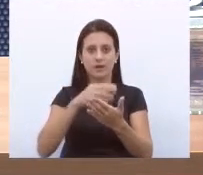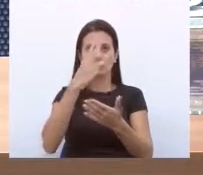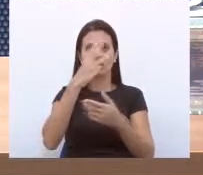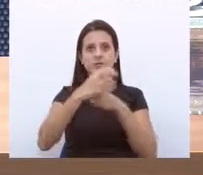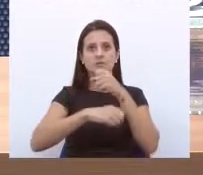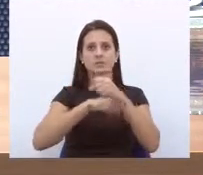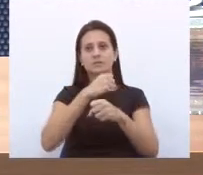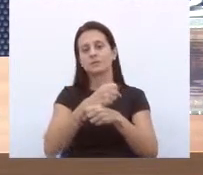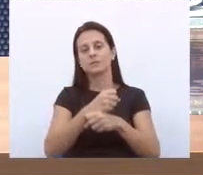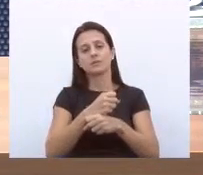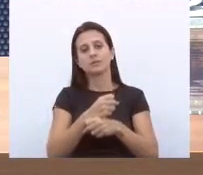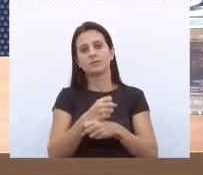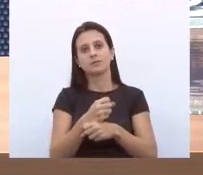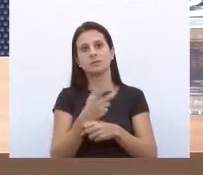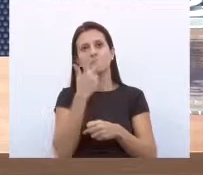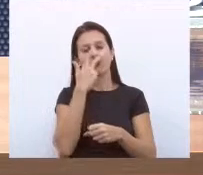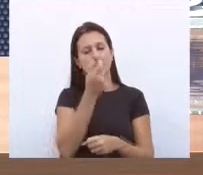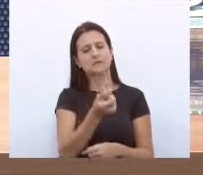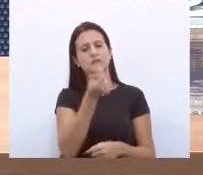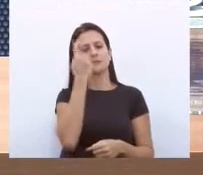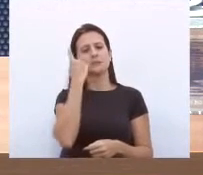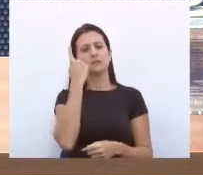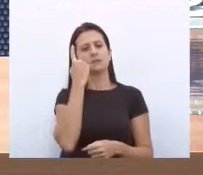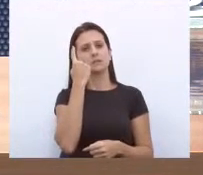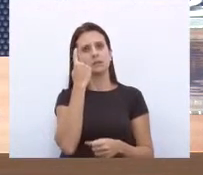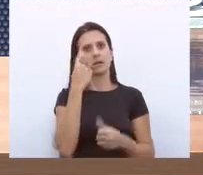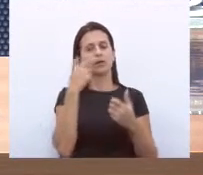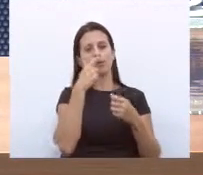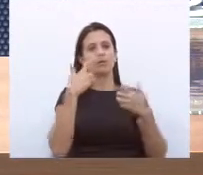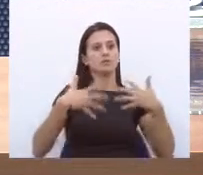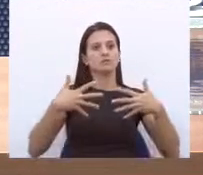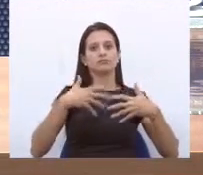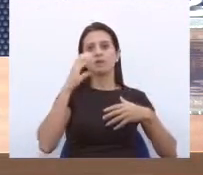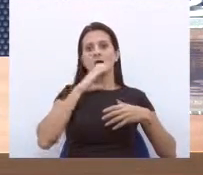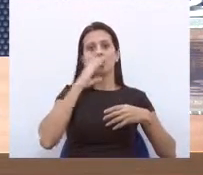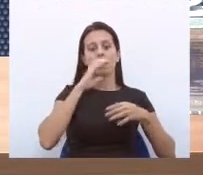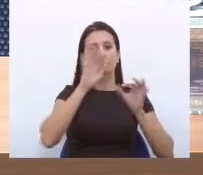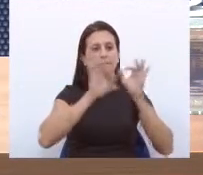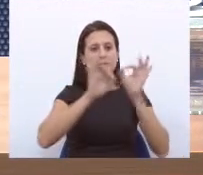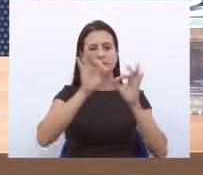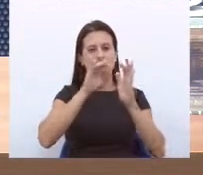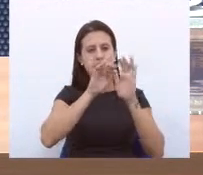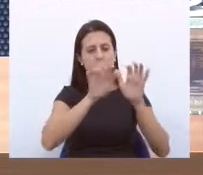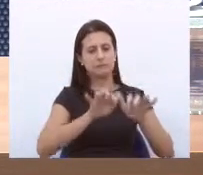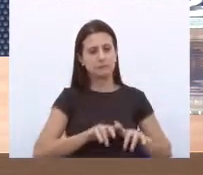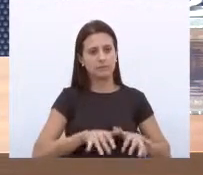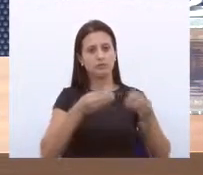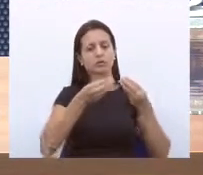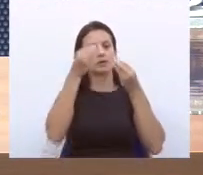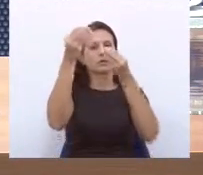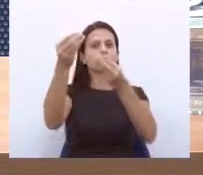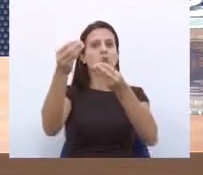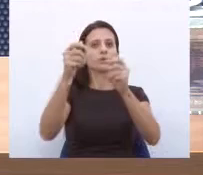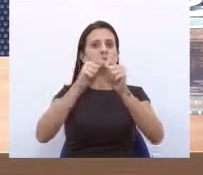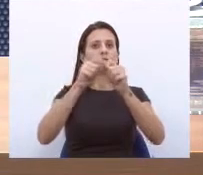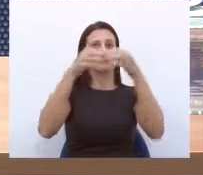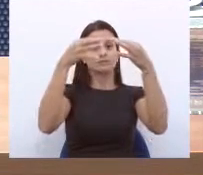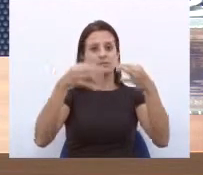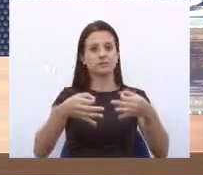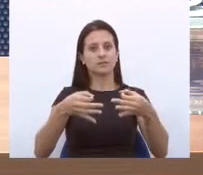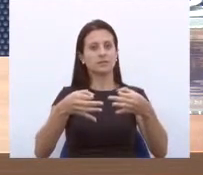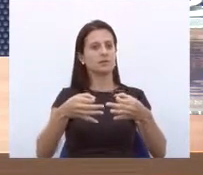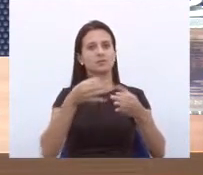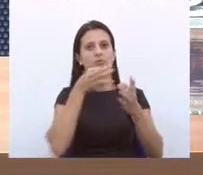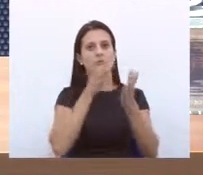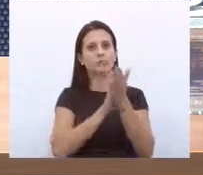ano, soou muito estranho a correria de elaboração deste projeto para fazer da forma que foi